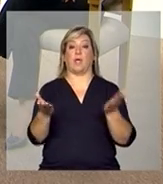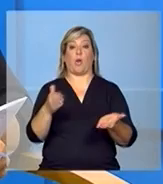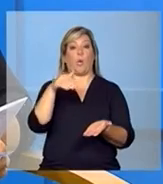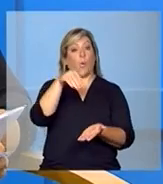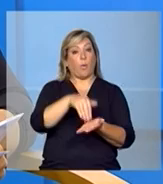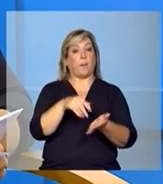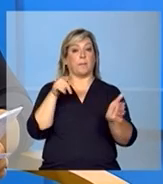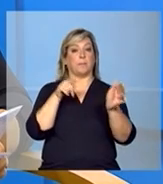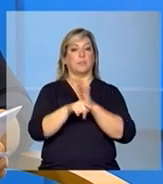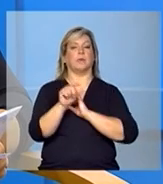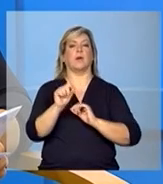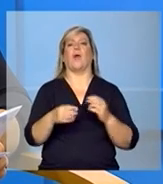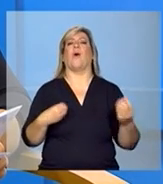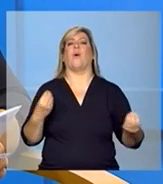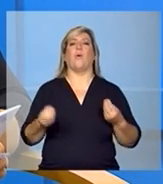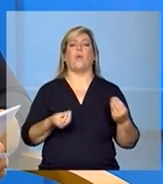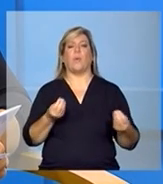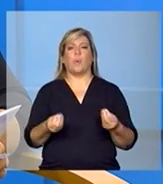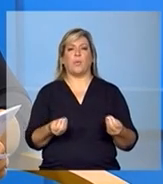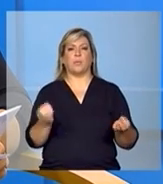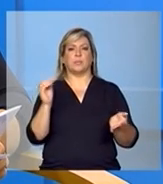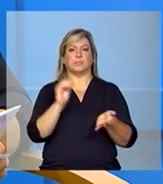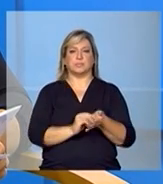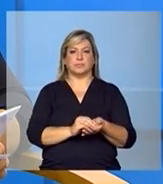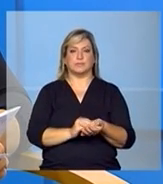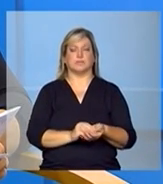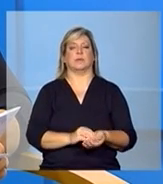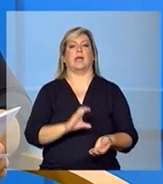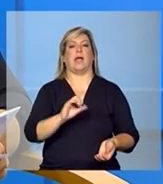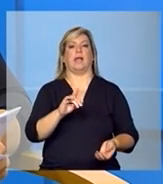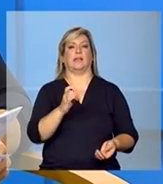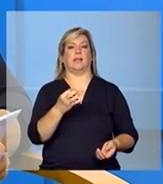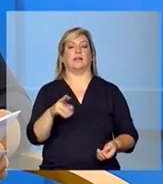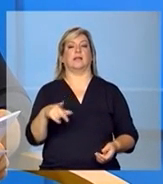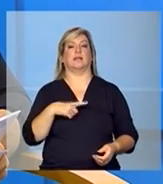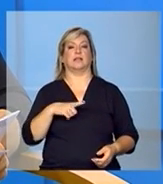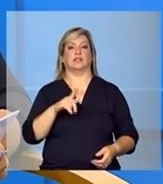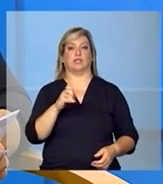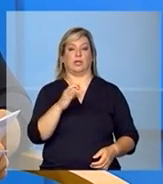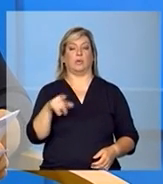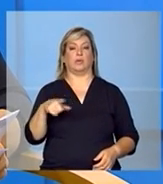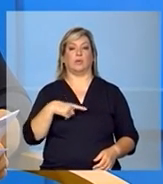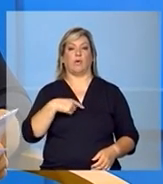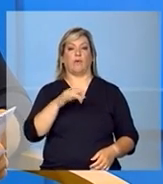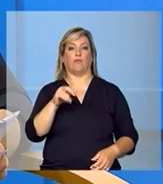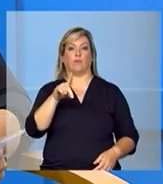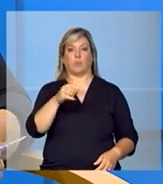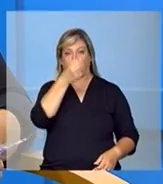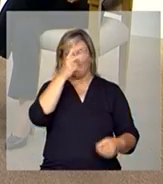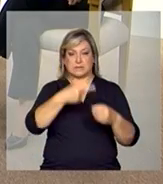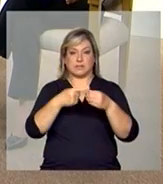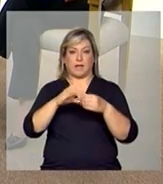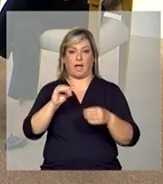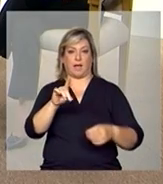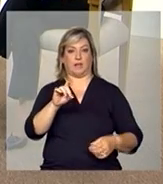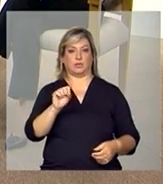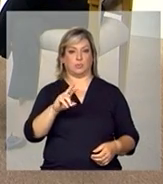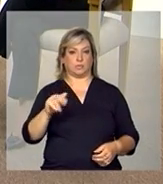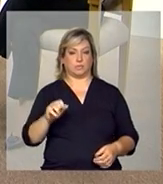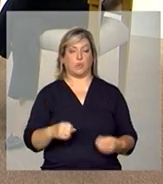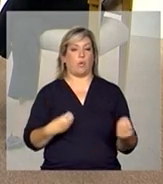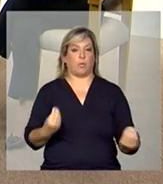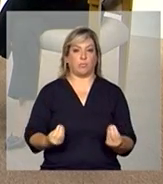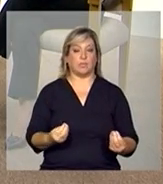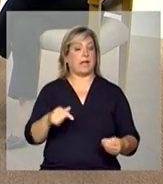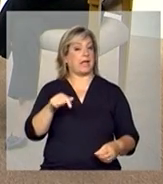olha como cadastrar o o gestor do Fundo Municipal do C de suas o gestor do Fundo Municipal ele não